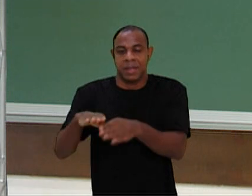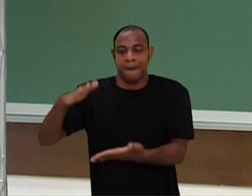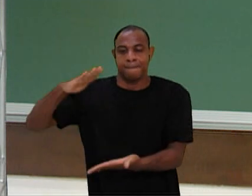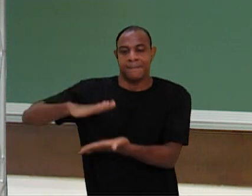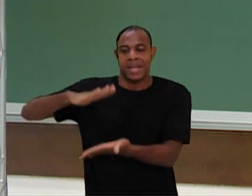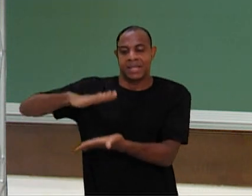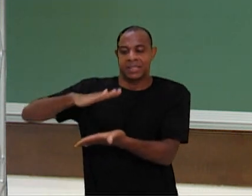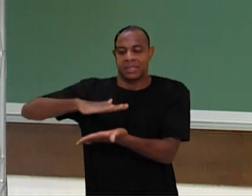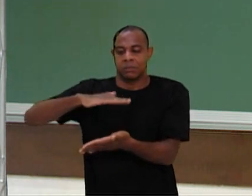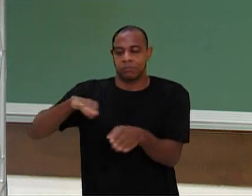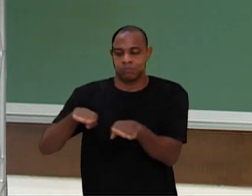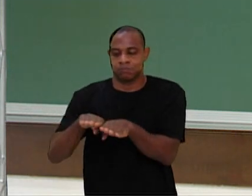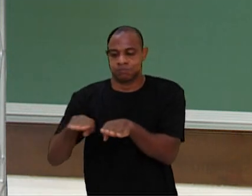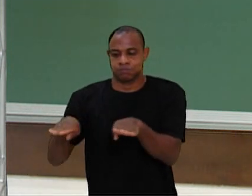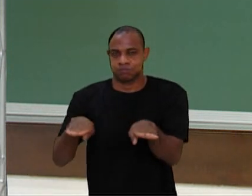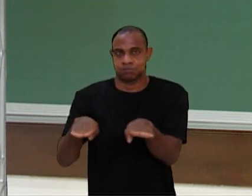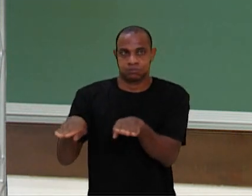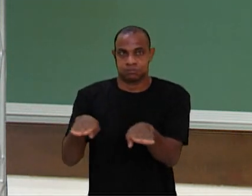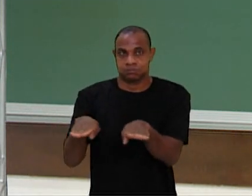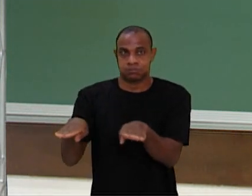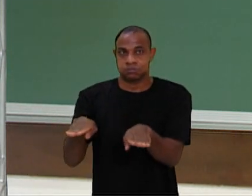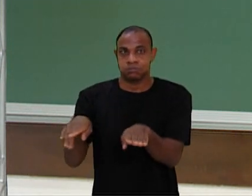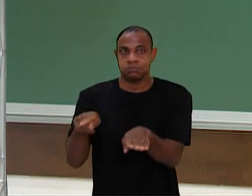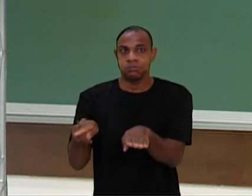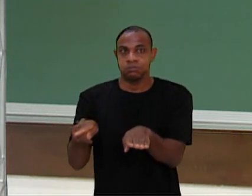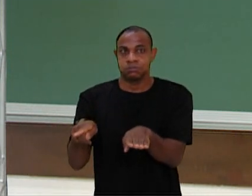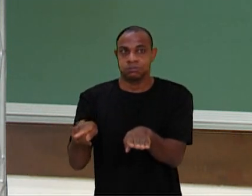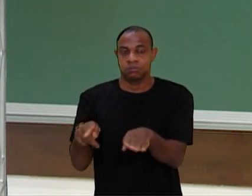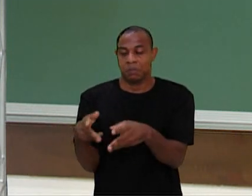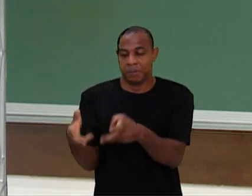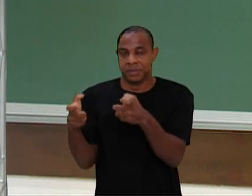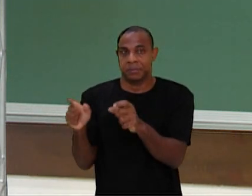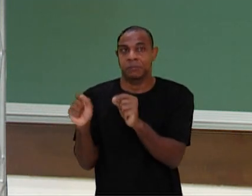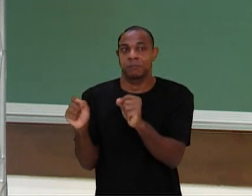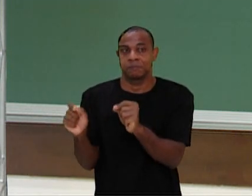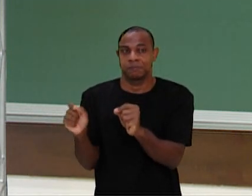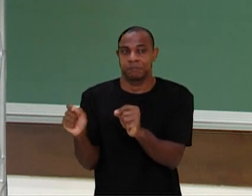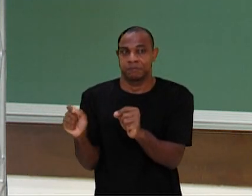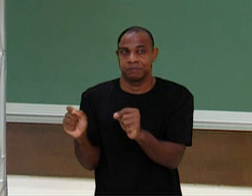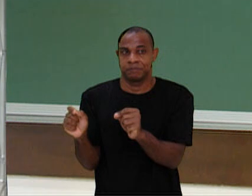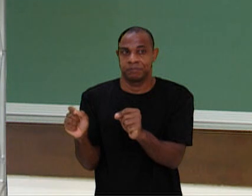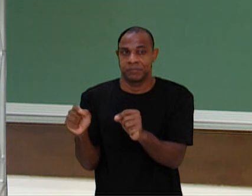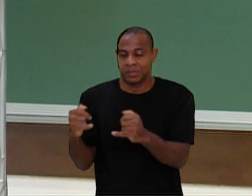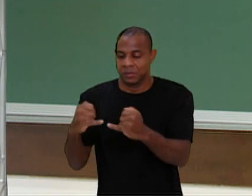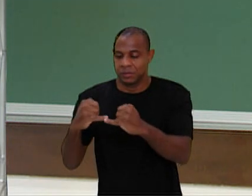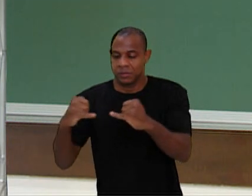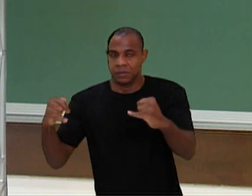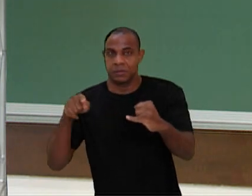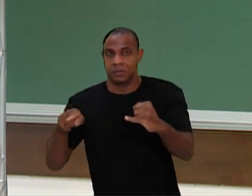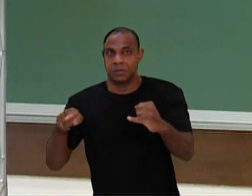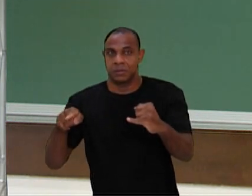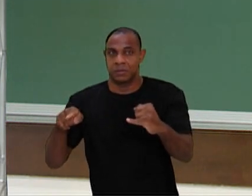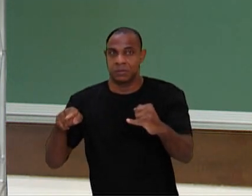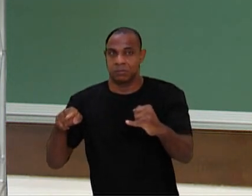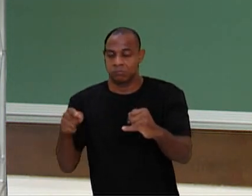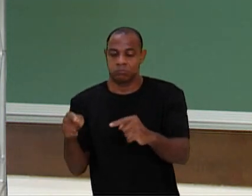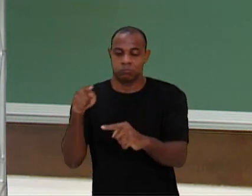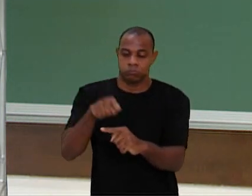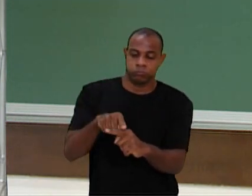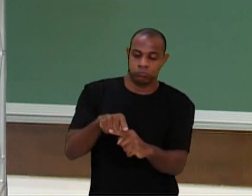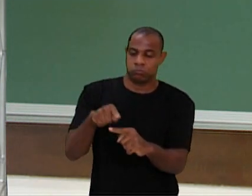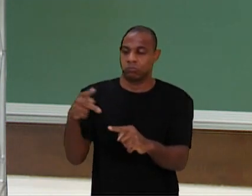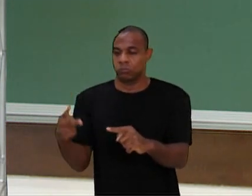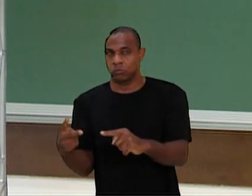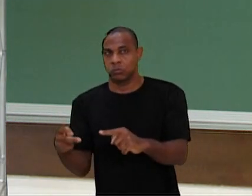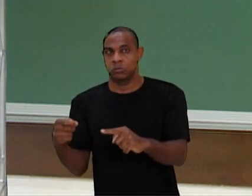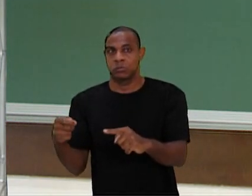seja, quando eu pego essa linha de separação entre os dois ali, eu vou perceber que essa linha diz para mim que a pressão tanto do lado 1 como do